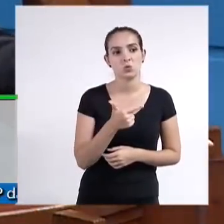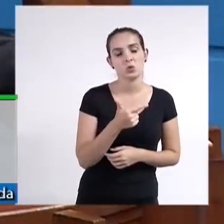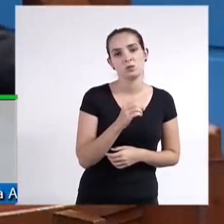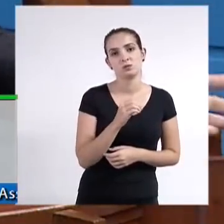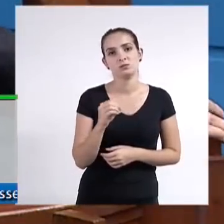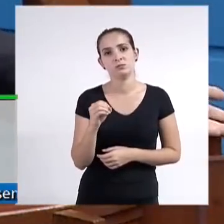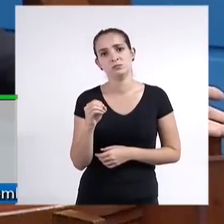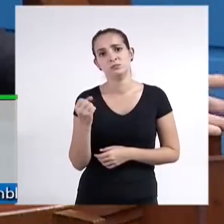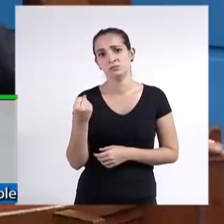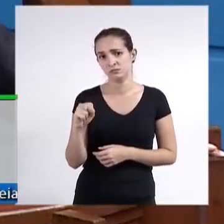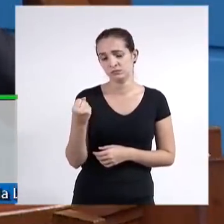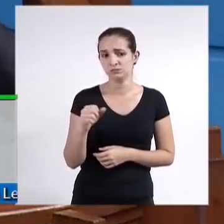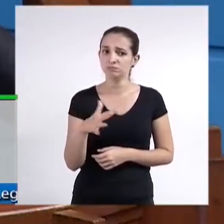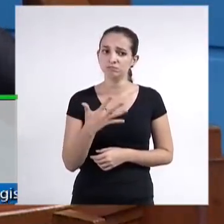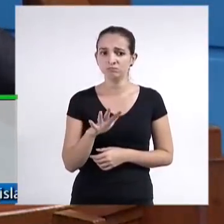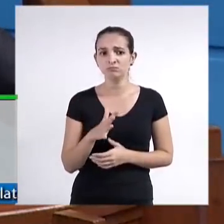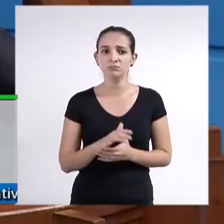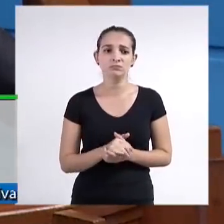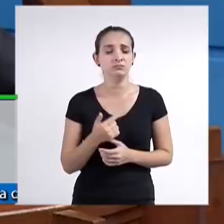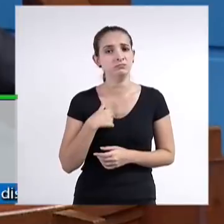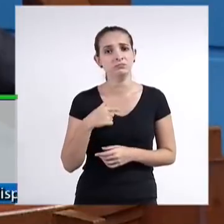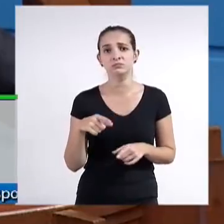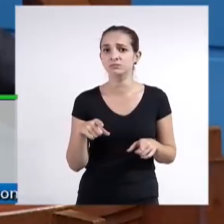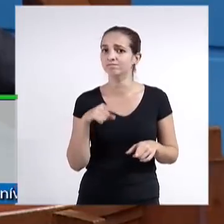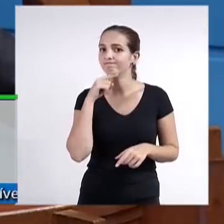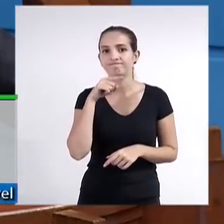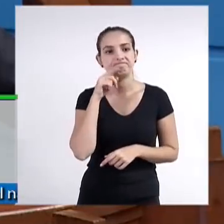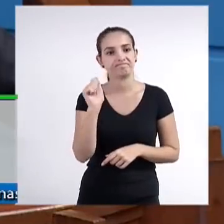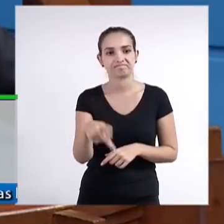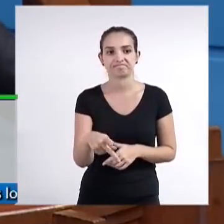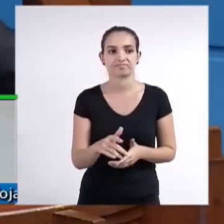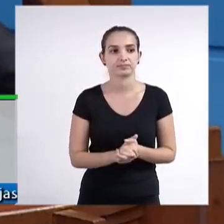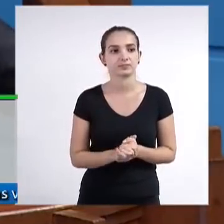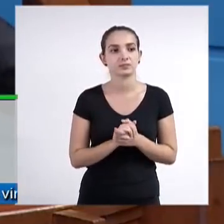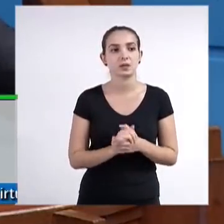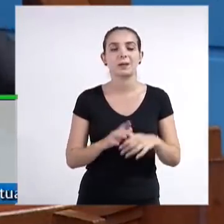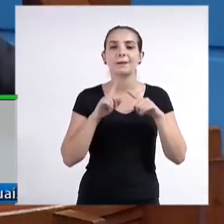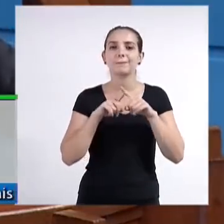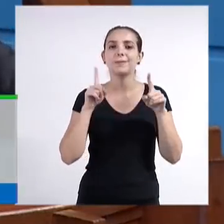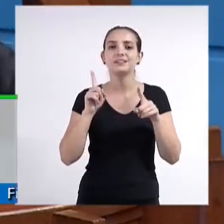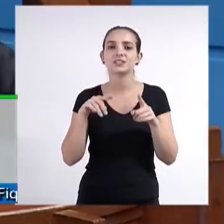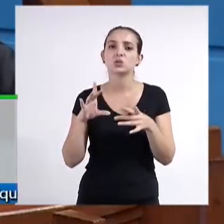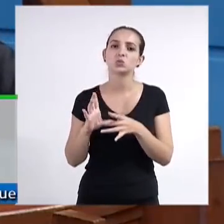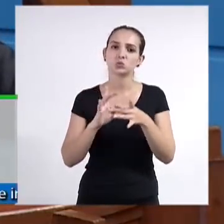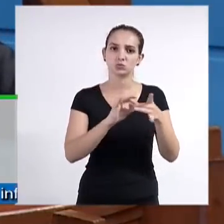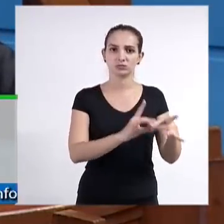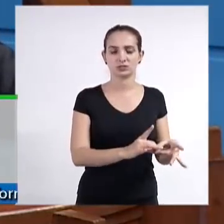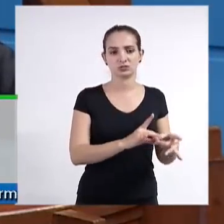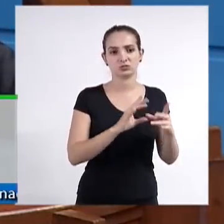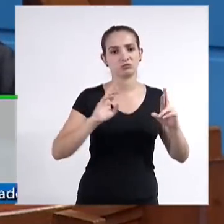2008, também me aposentaria. Mas é diferente.